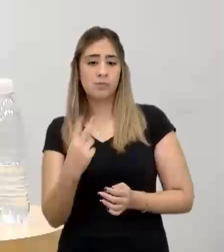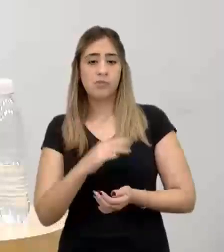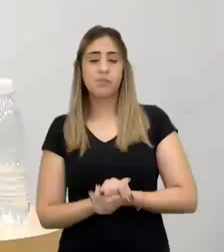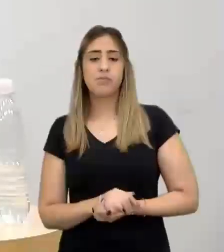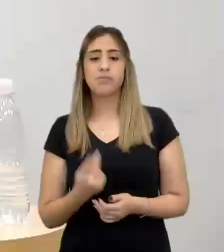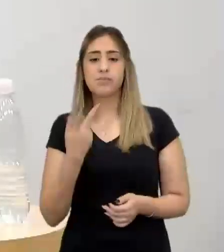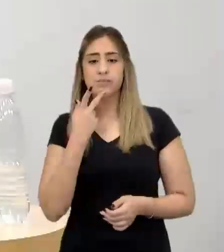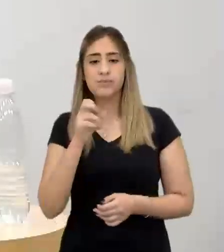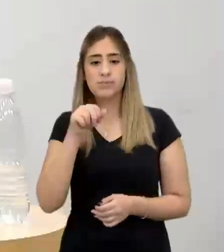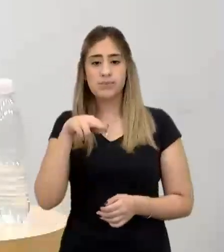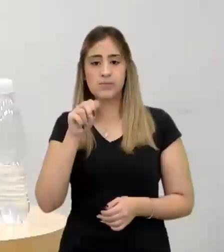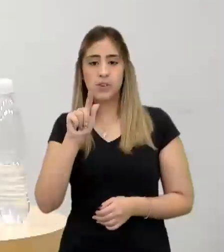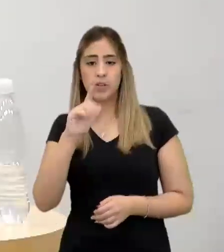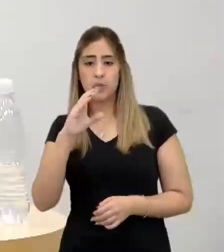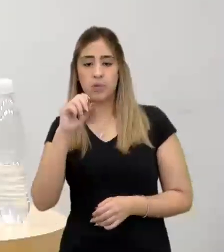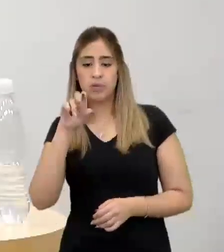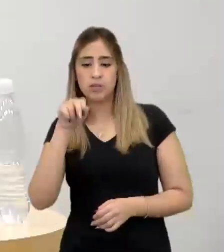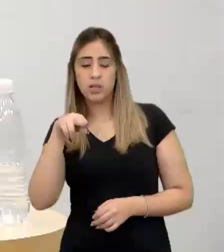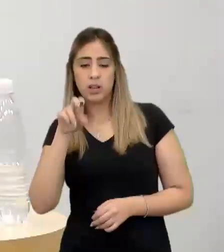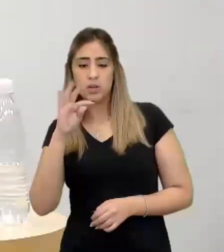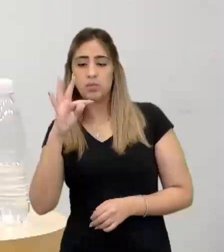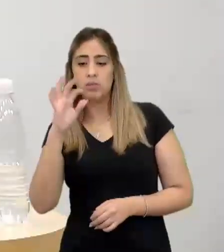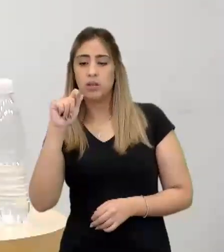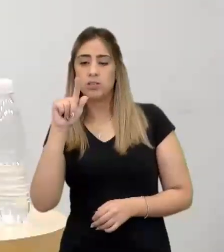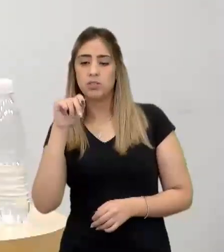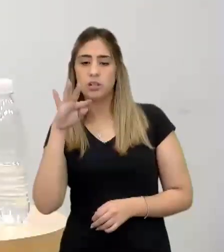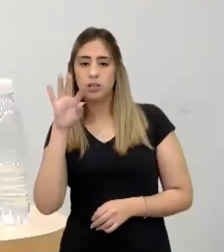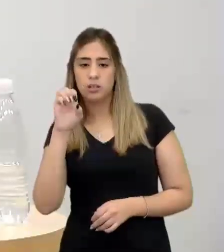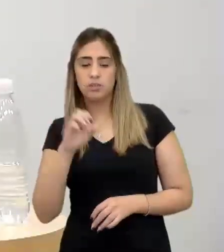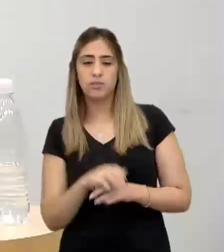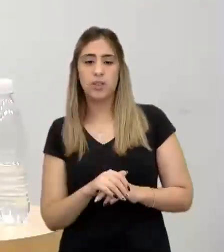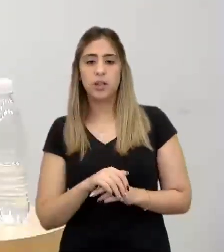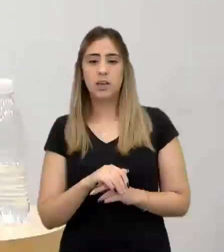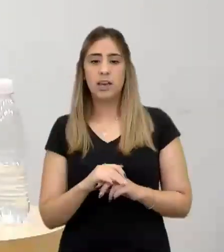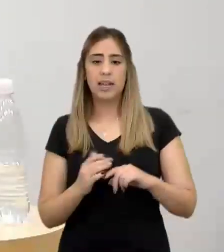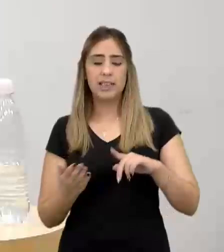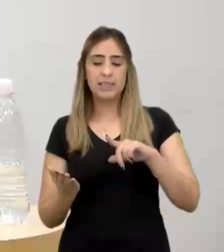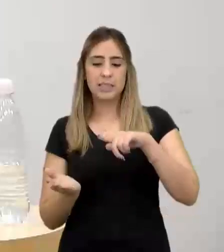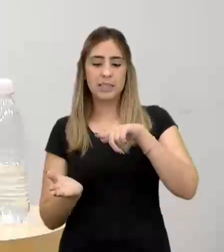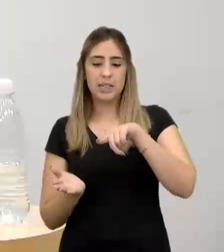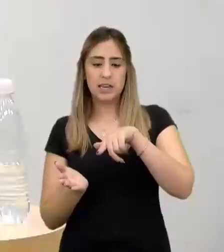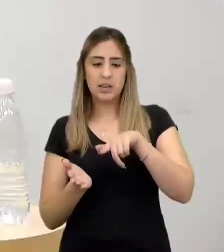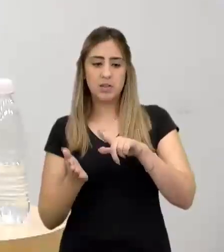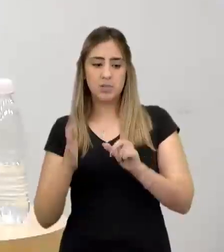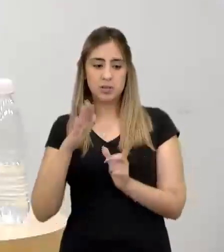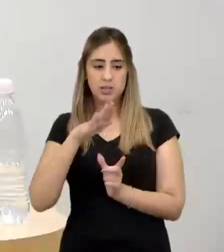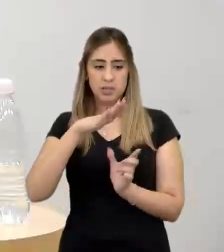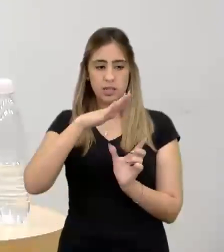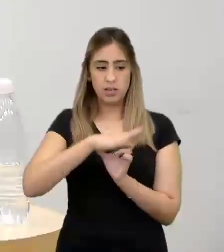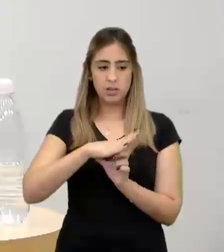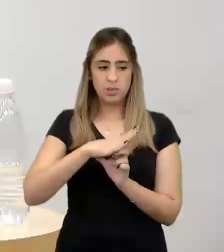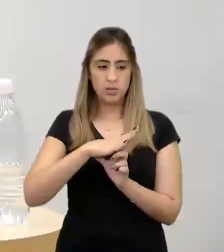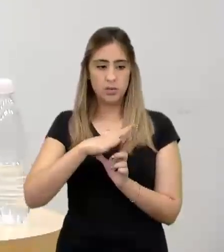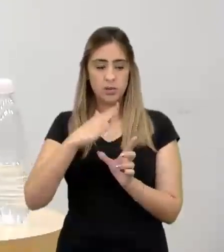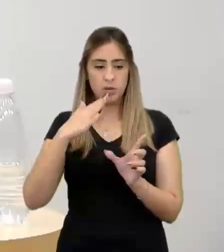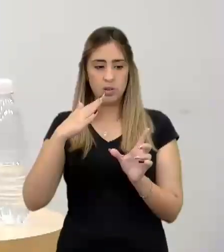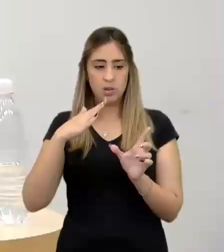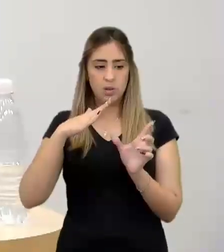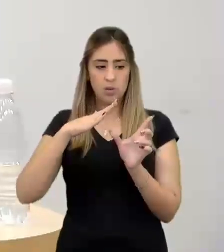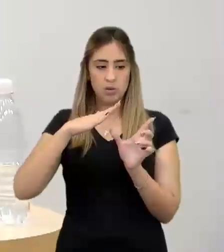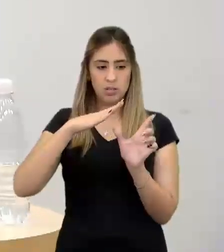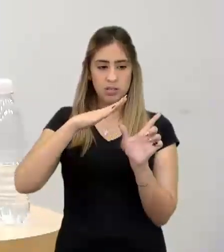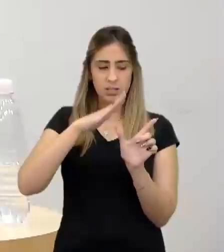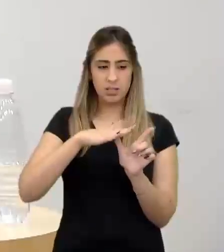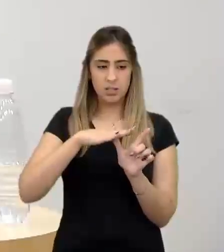de cosseno, de tangente. Será que você lembra disso? Dessas funções? Dessas ondas? Vamos ver. Então, se você tem esse